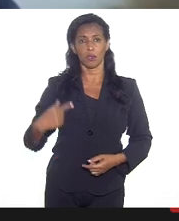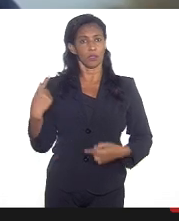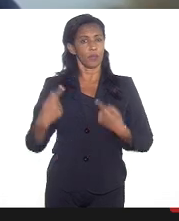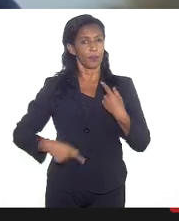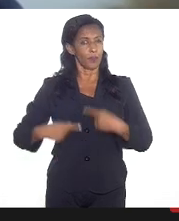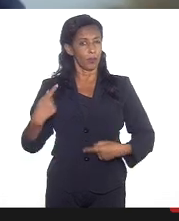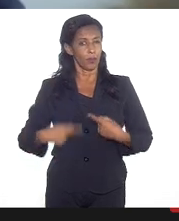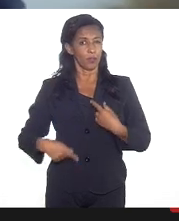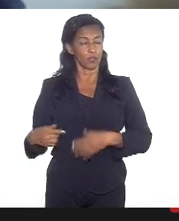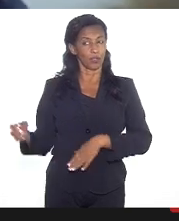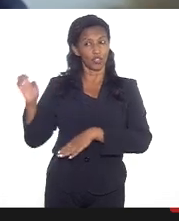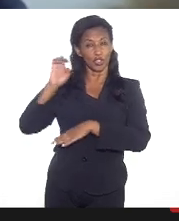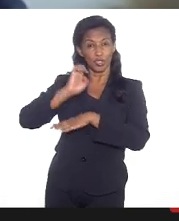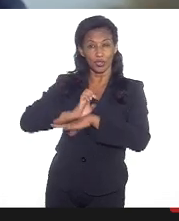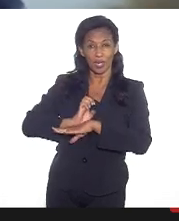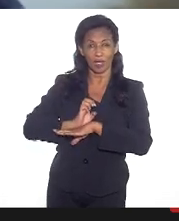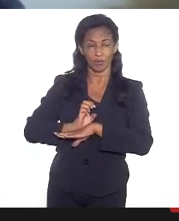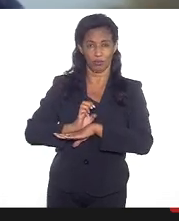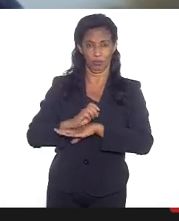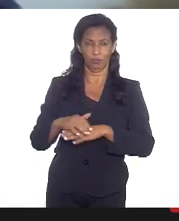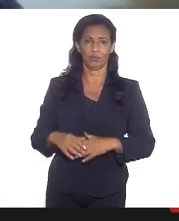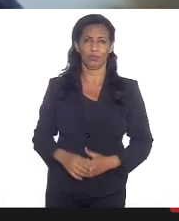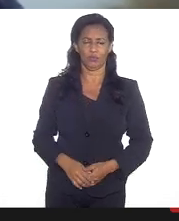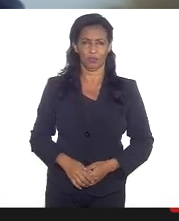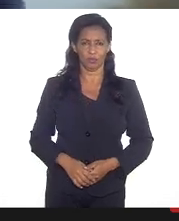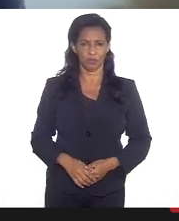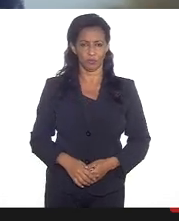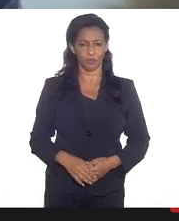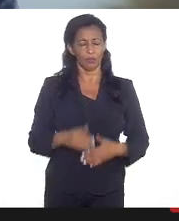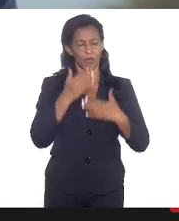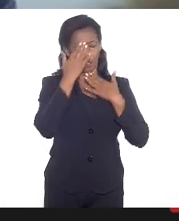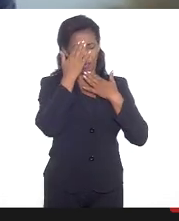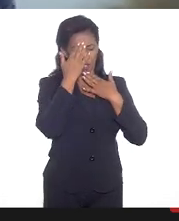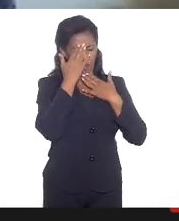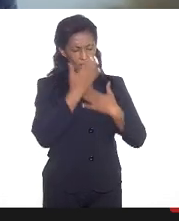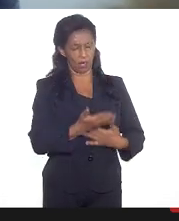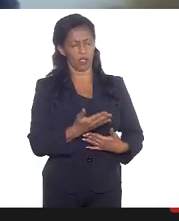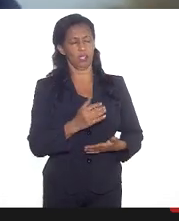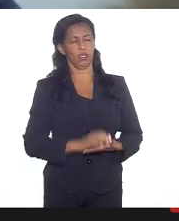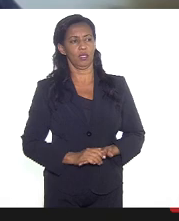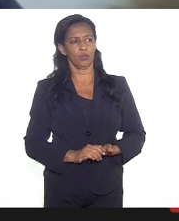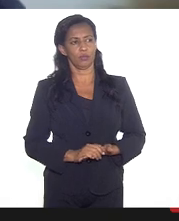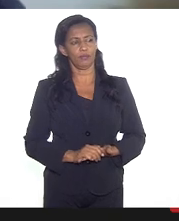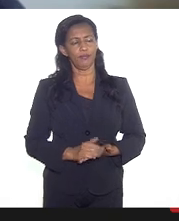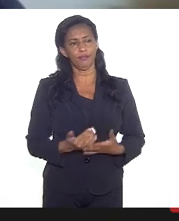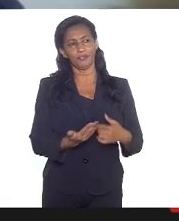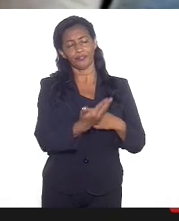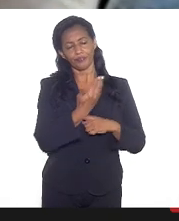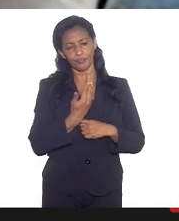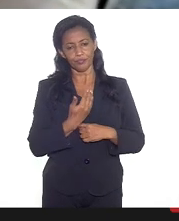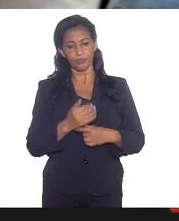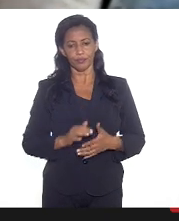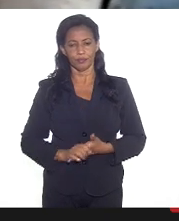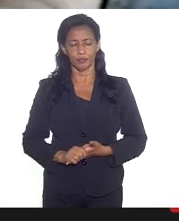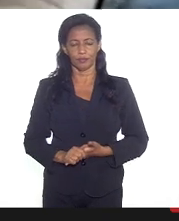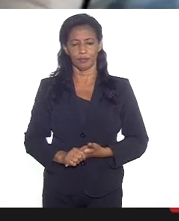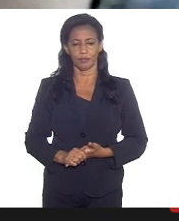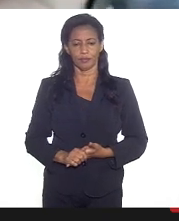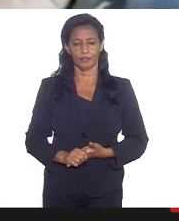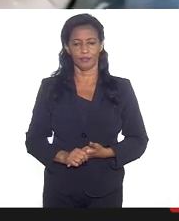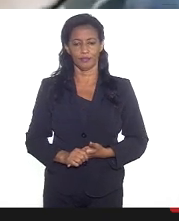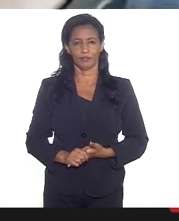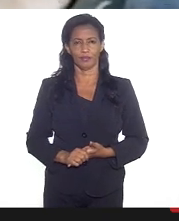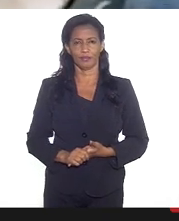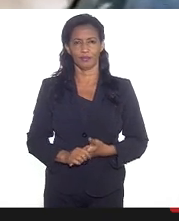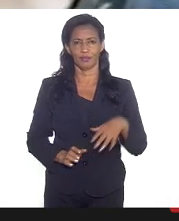de Estado. É isso que a gente deseja. Agradeço a sua contribuição. Eu gostaria de uma conotação, se